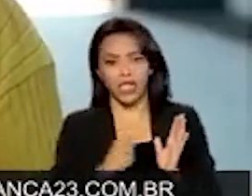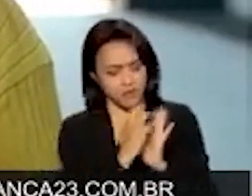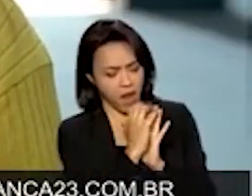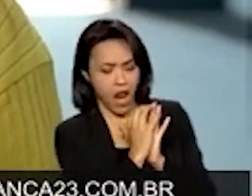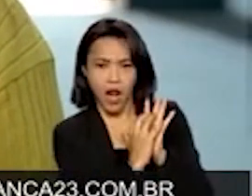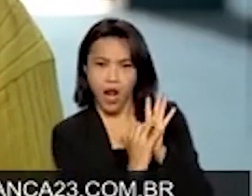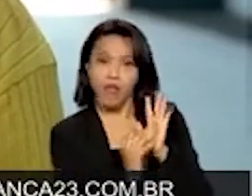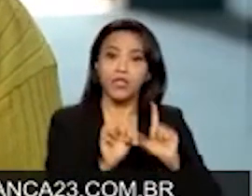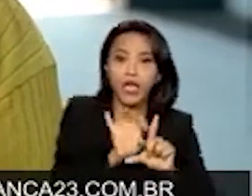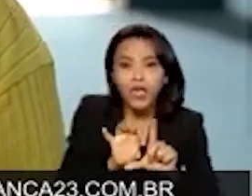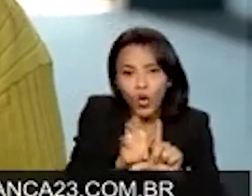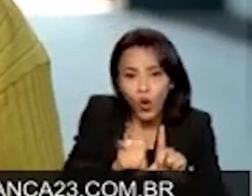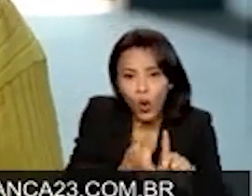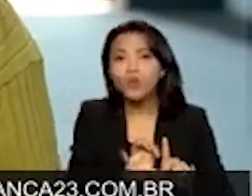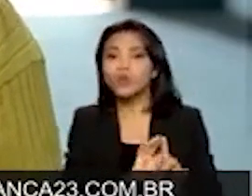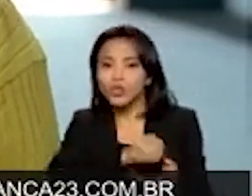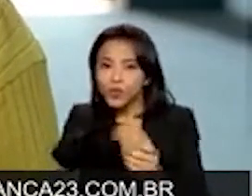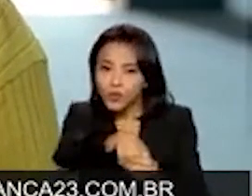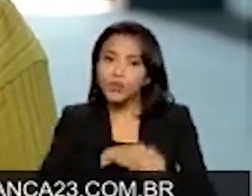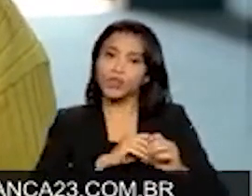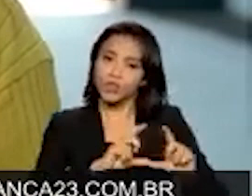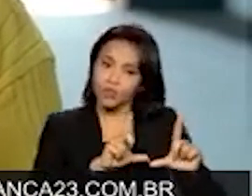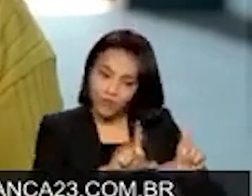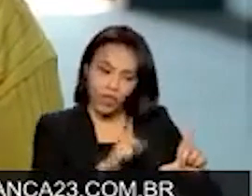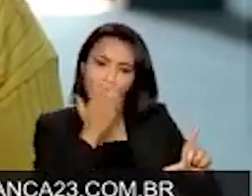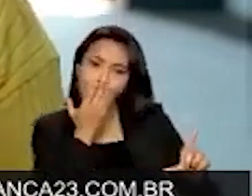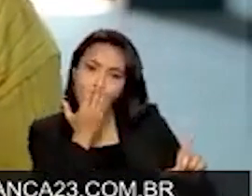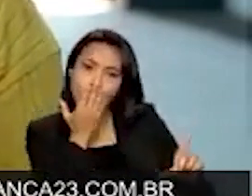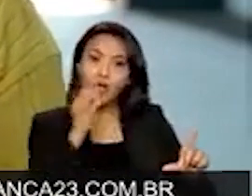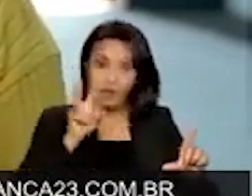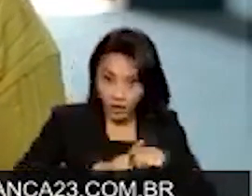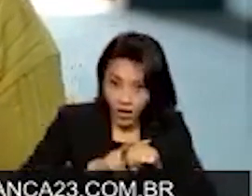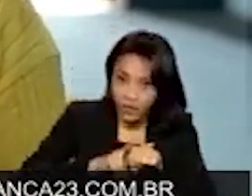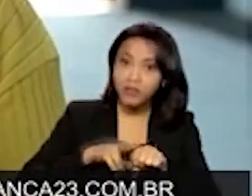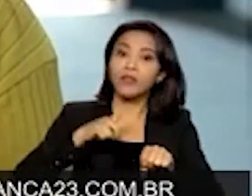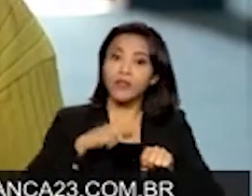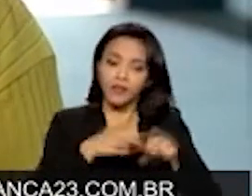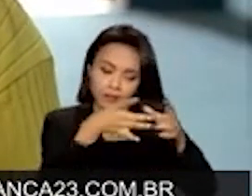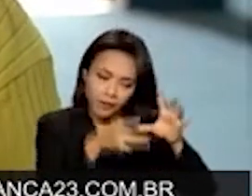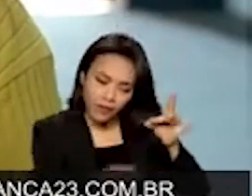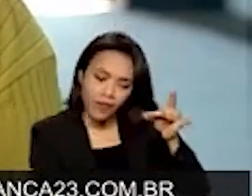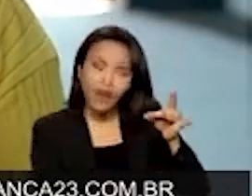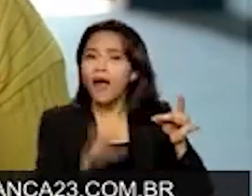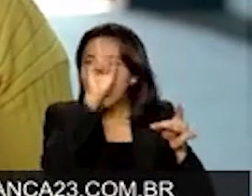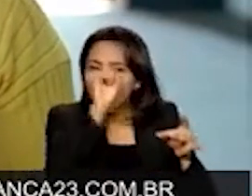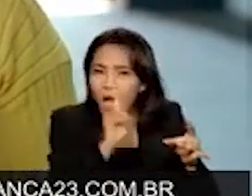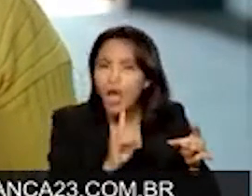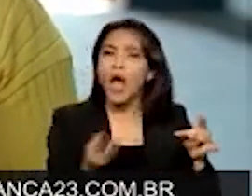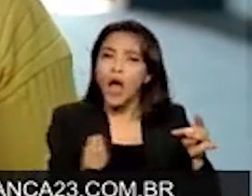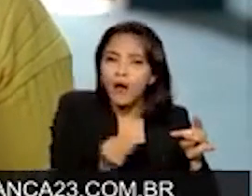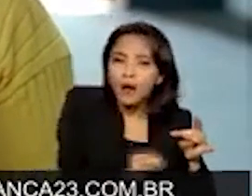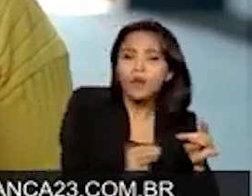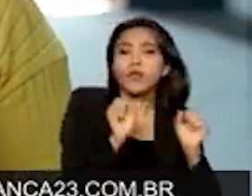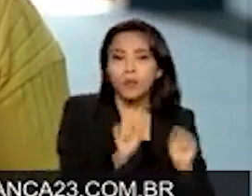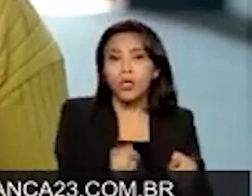do QR Code. O documento também traz uma nova cor. Além do verde, terá detalhes em amarelo e poderá ser